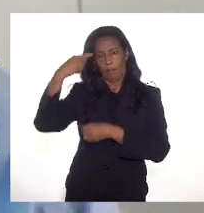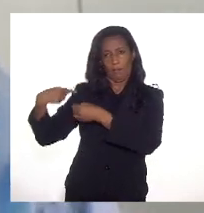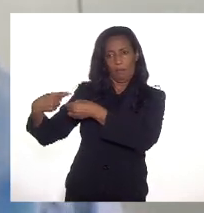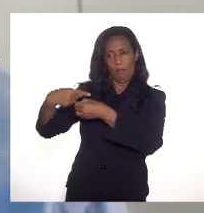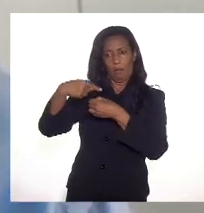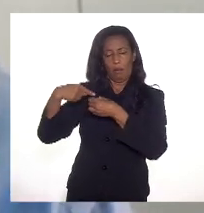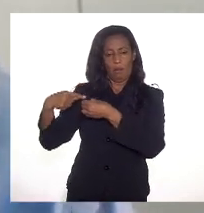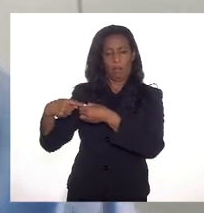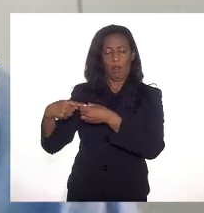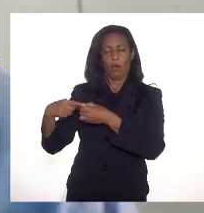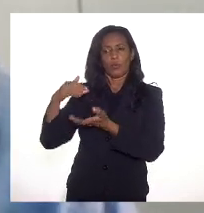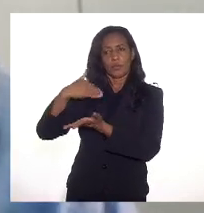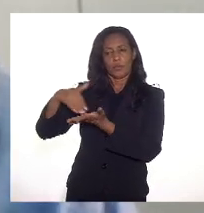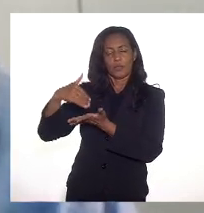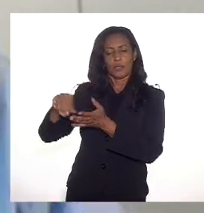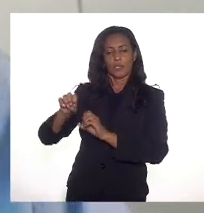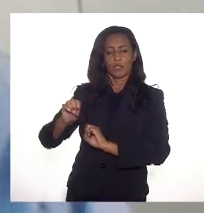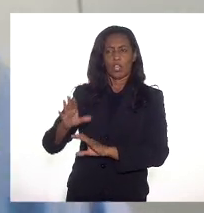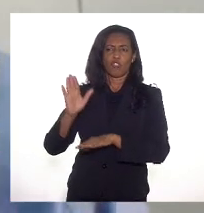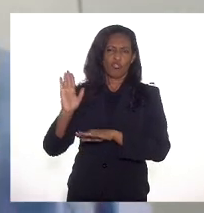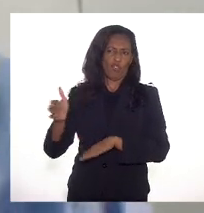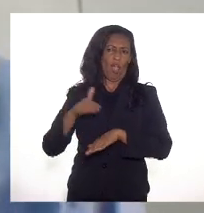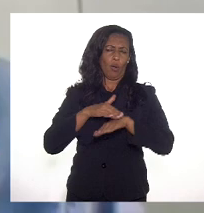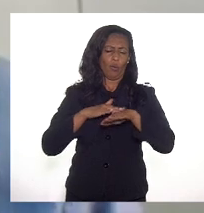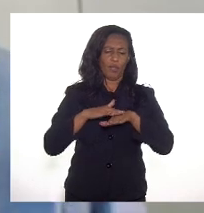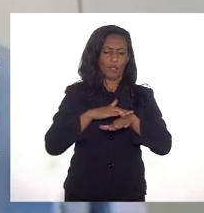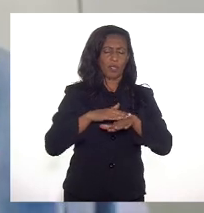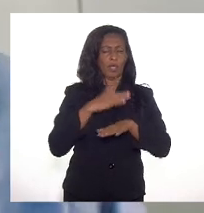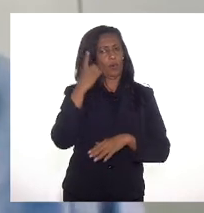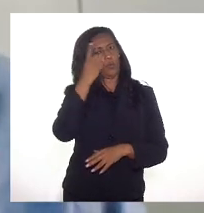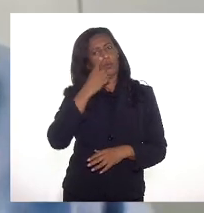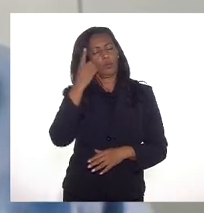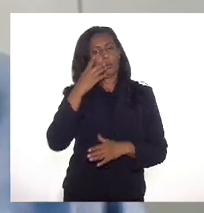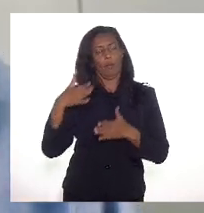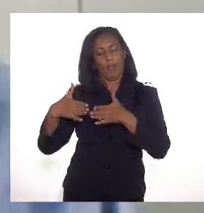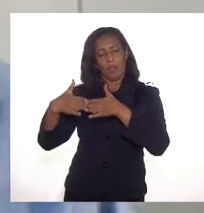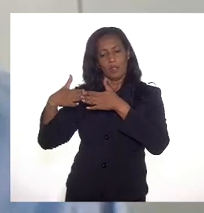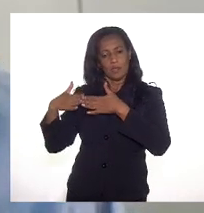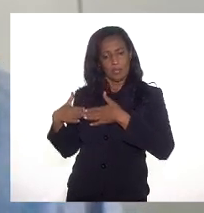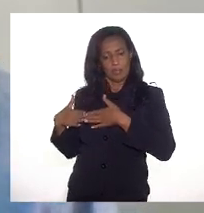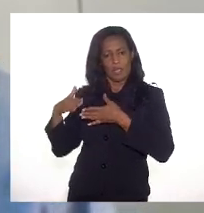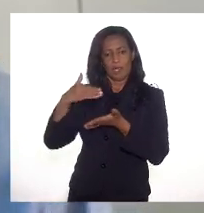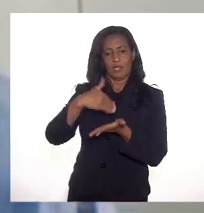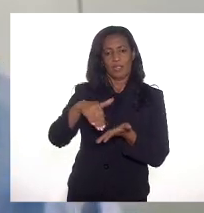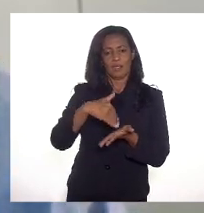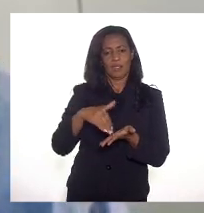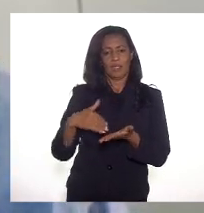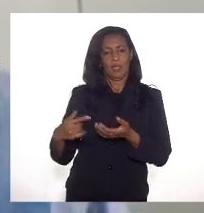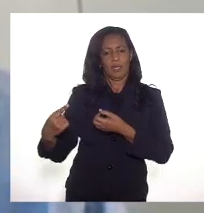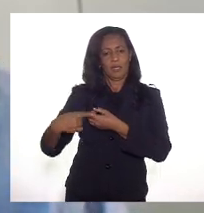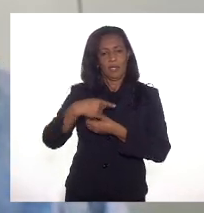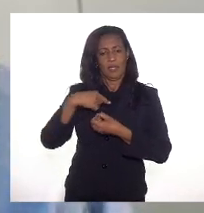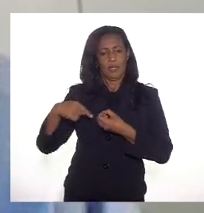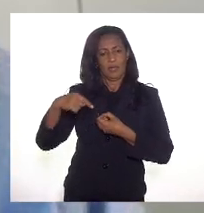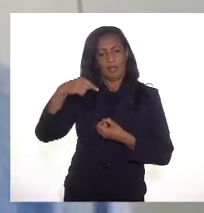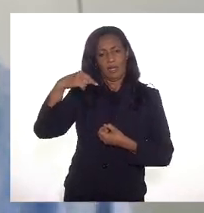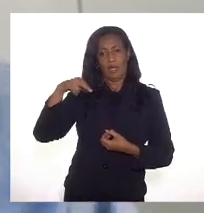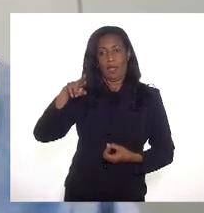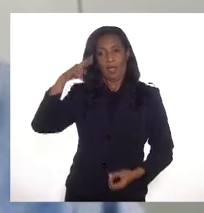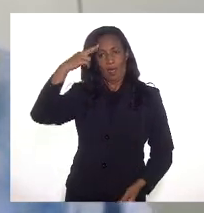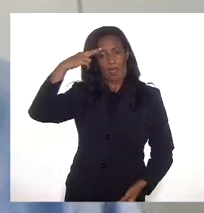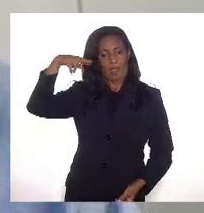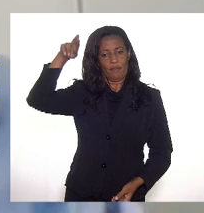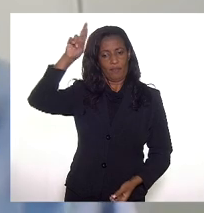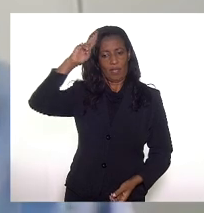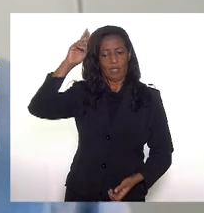vários secretários de educação, já conversei com o deputado licenciado, atualmente secretário municipal de educação do Rio de Janeiro, Renan